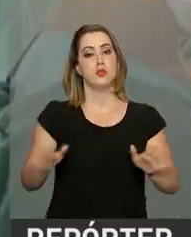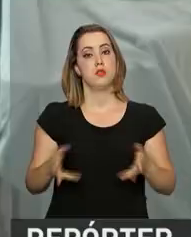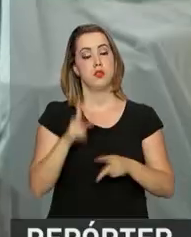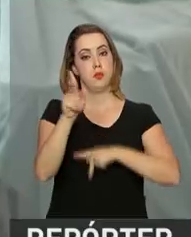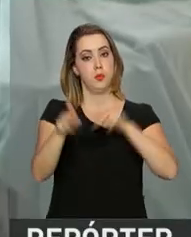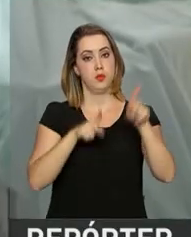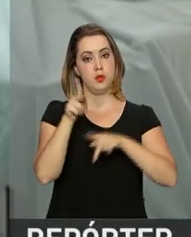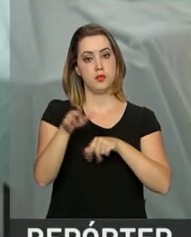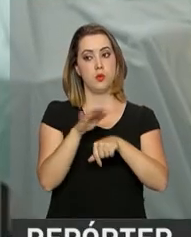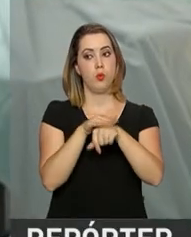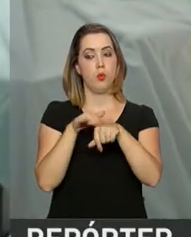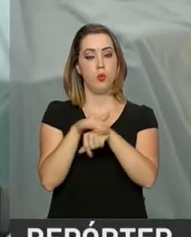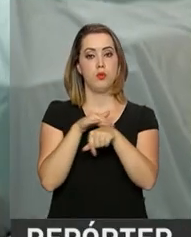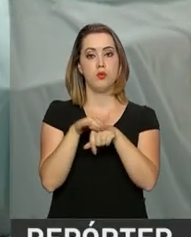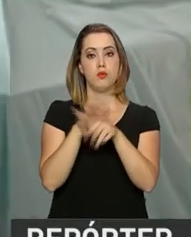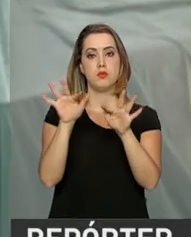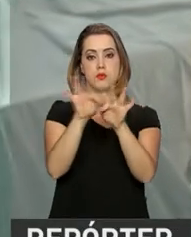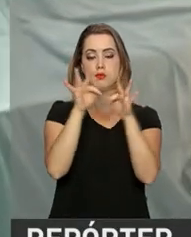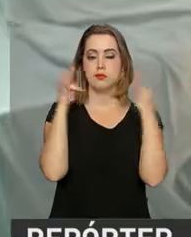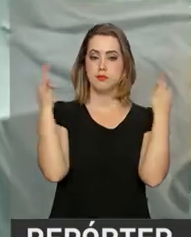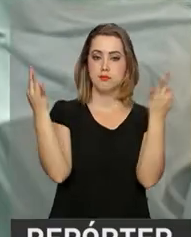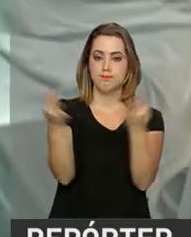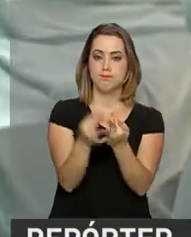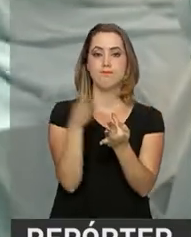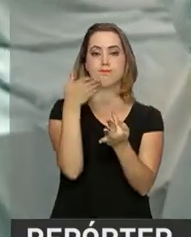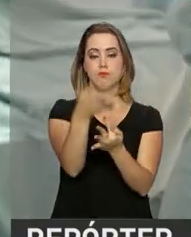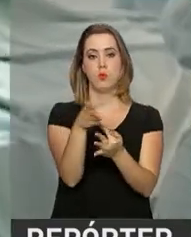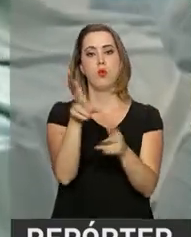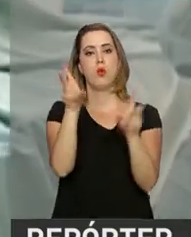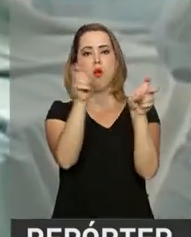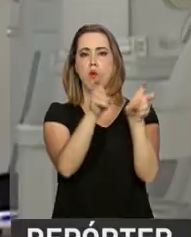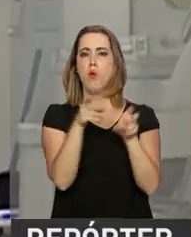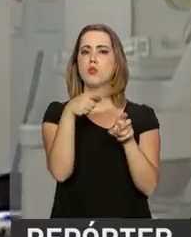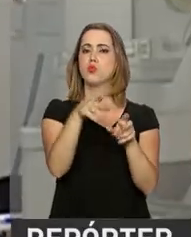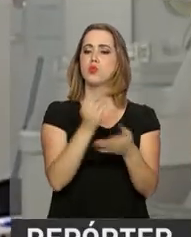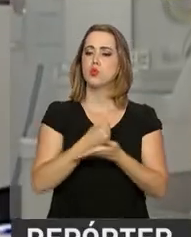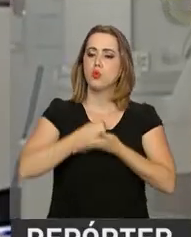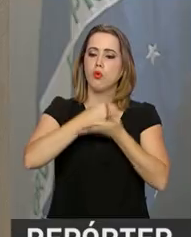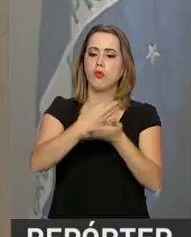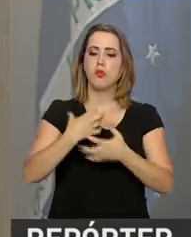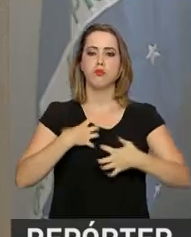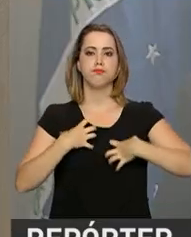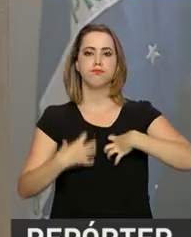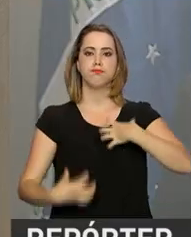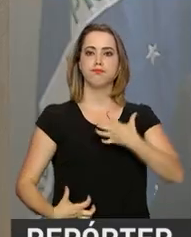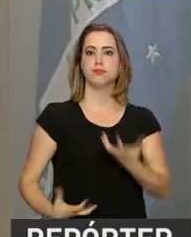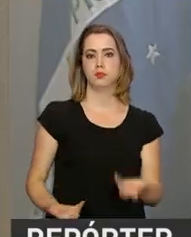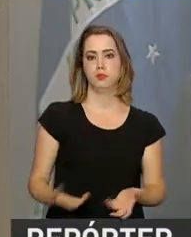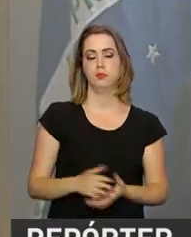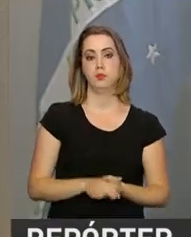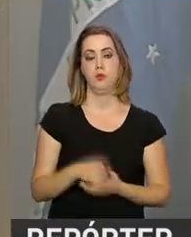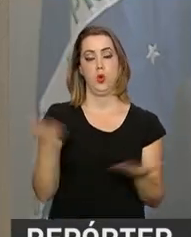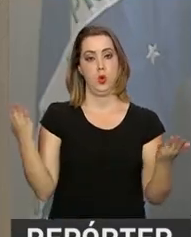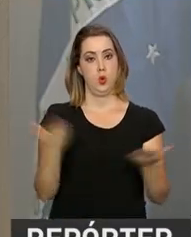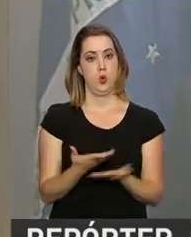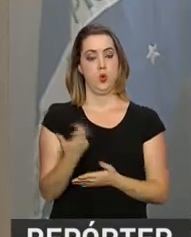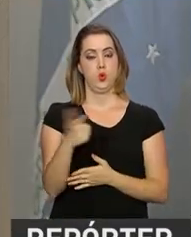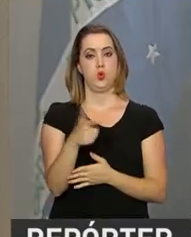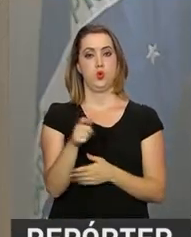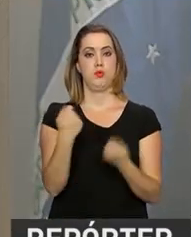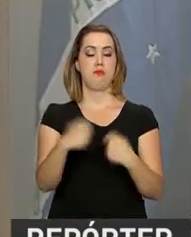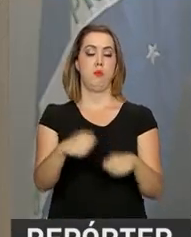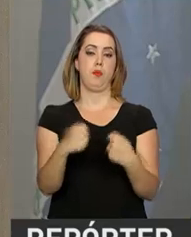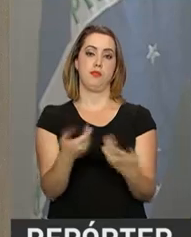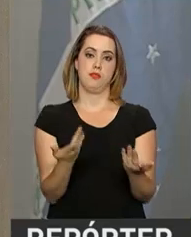população a conversar com os familiares sobre a intenção de doar órgãos hoje não há mais necessidade de ter